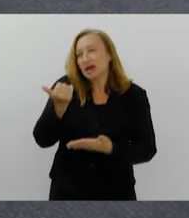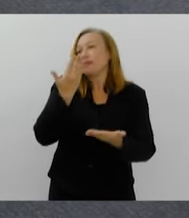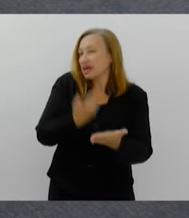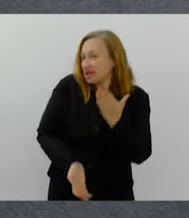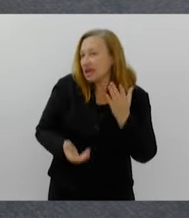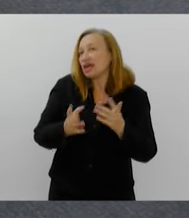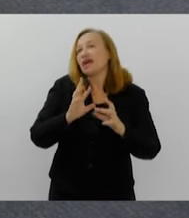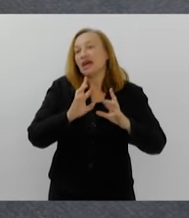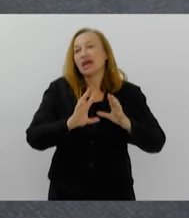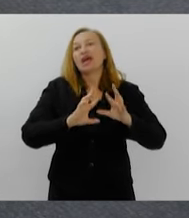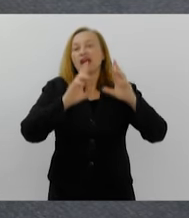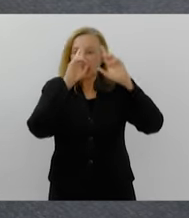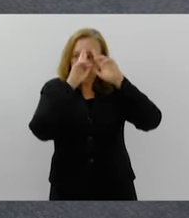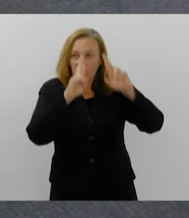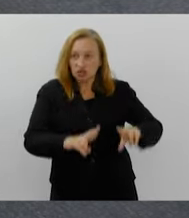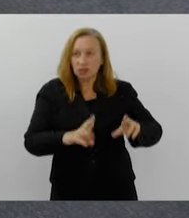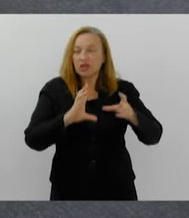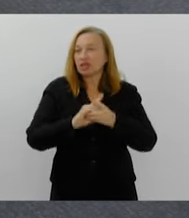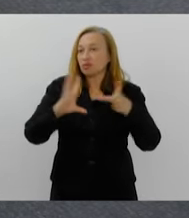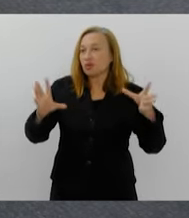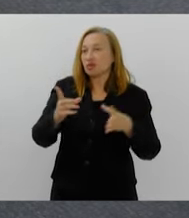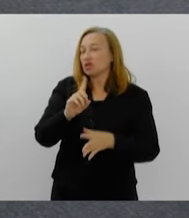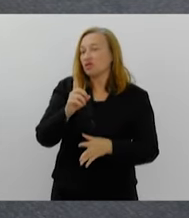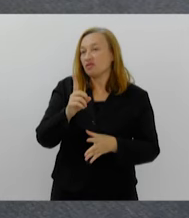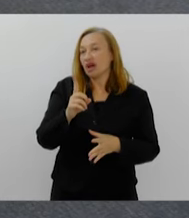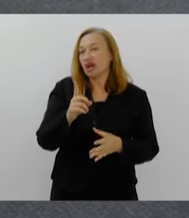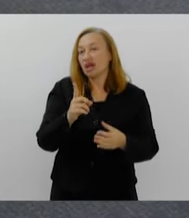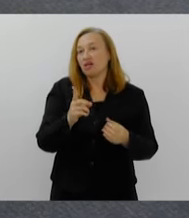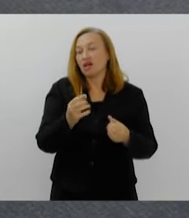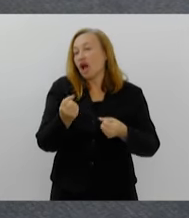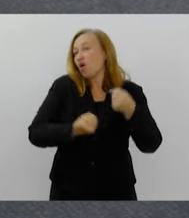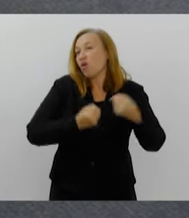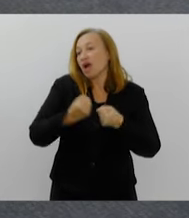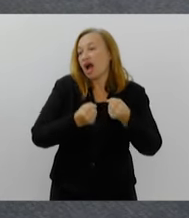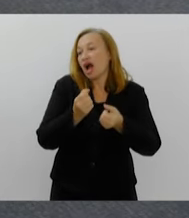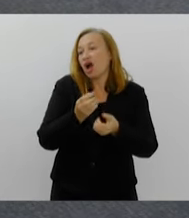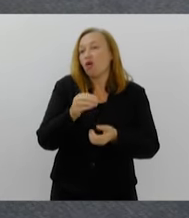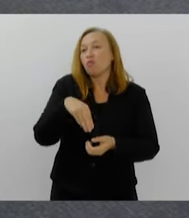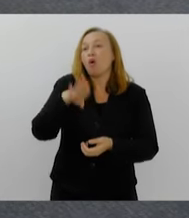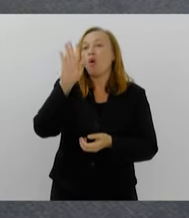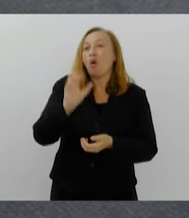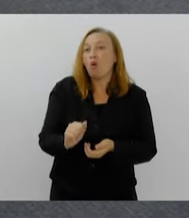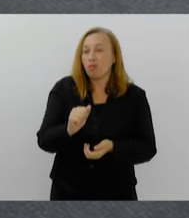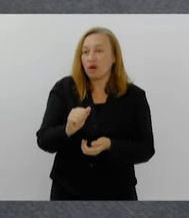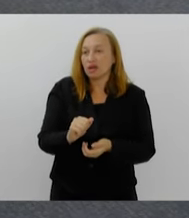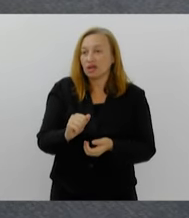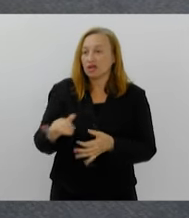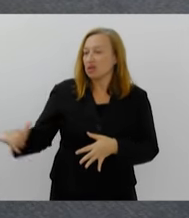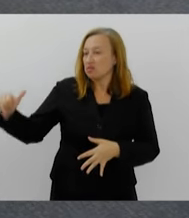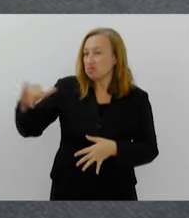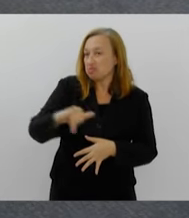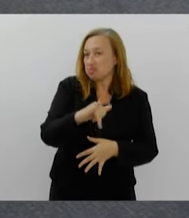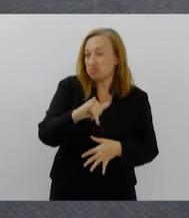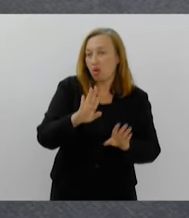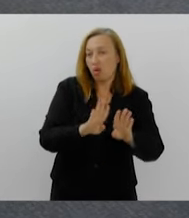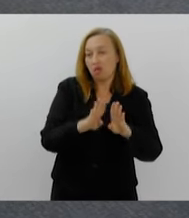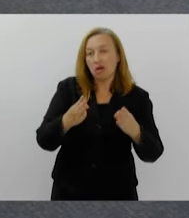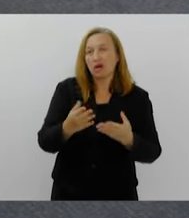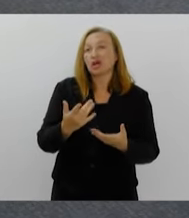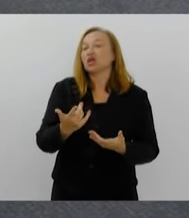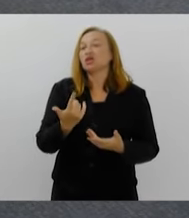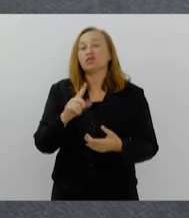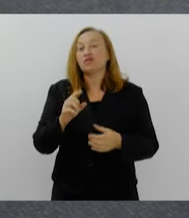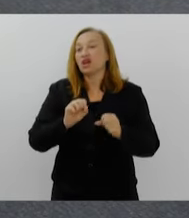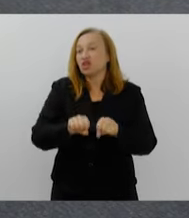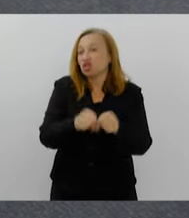respeita a democracia, não sai botando carro-bomba na porta de aeroporto, né? Não sai depredando patrimônio público